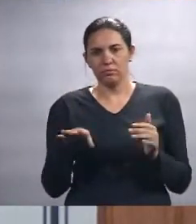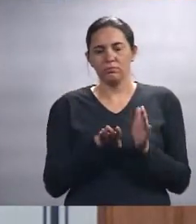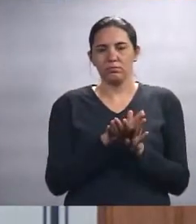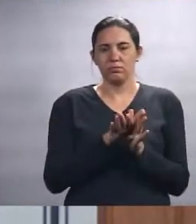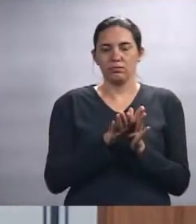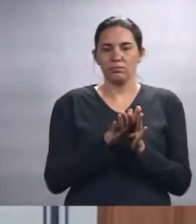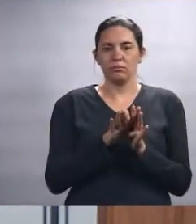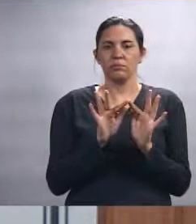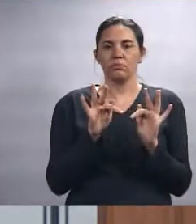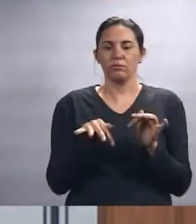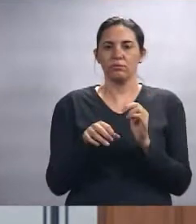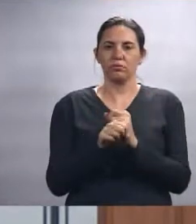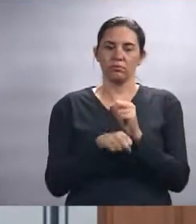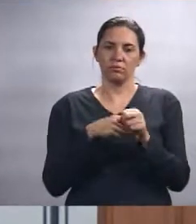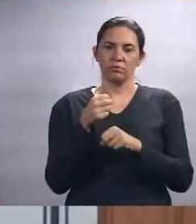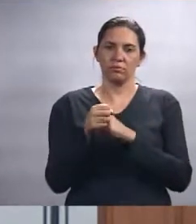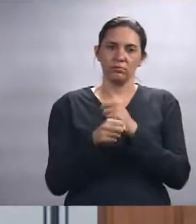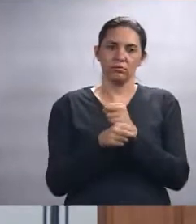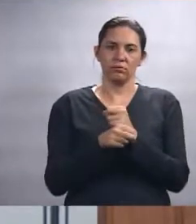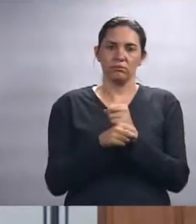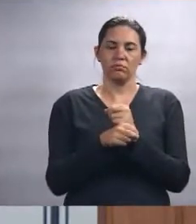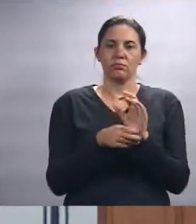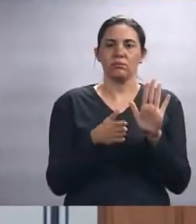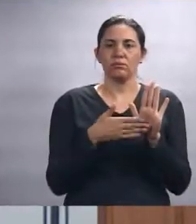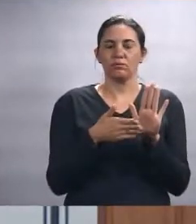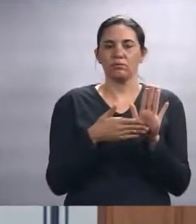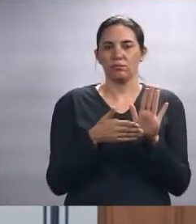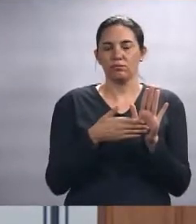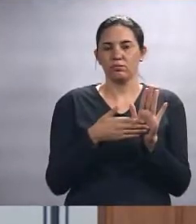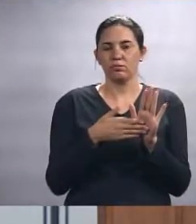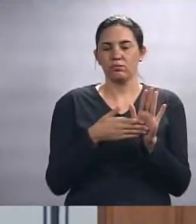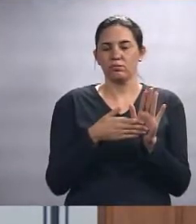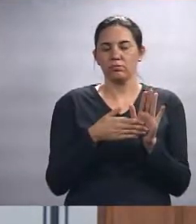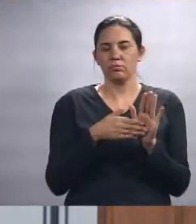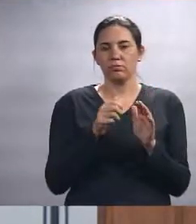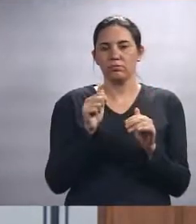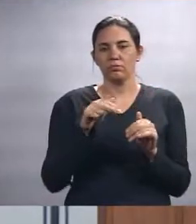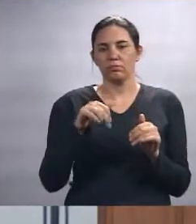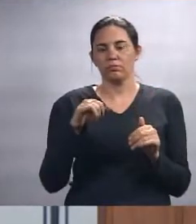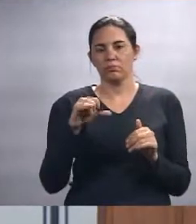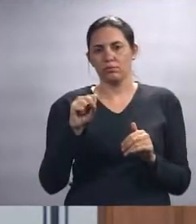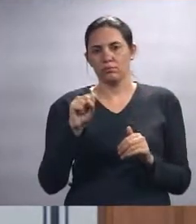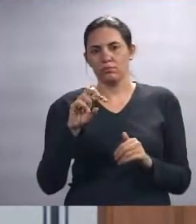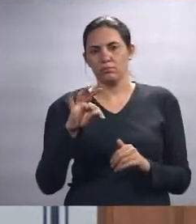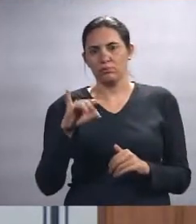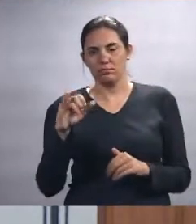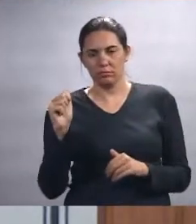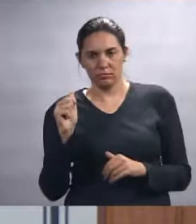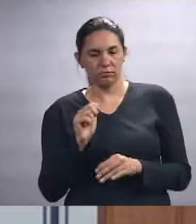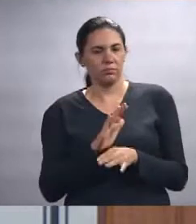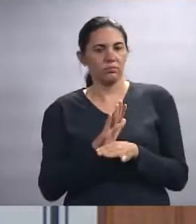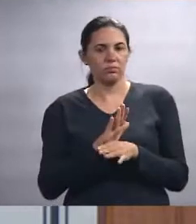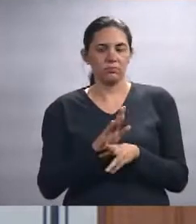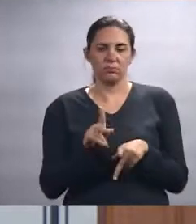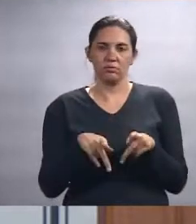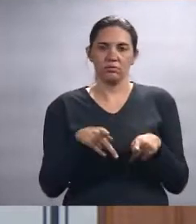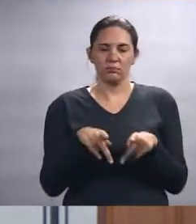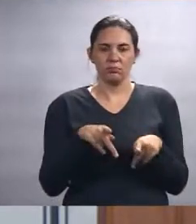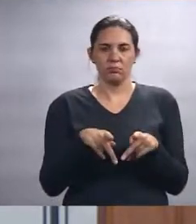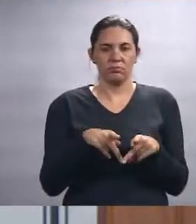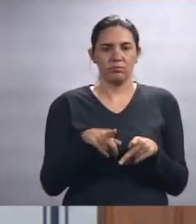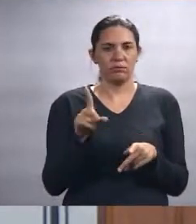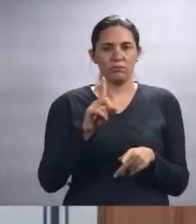do ano e propõe uma anistia para beneficiar todos aqueles que não pagaram seus impostos, ou seja, você